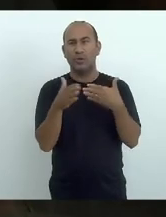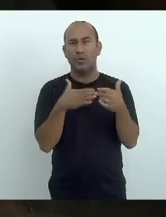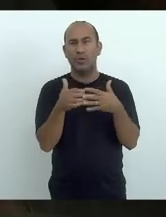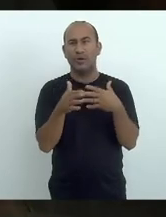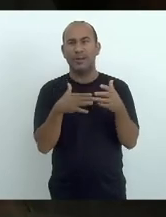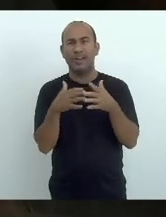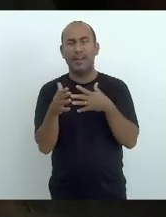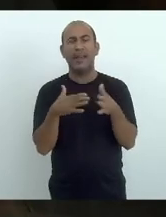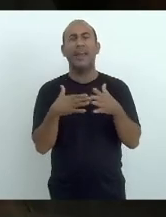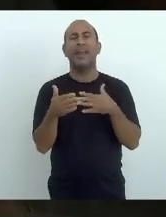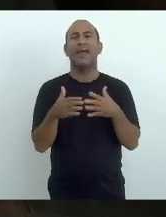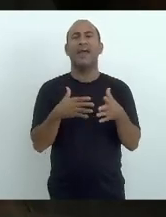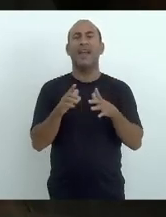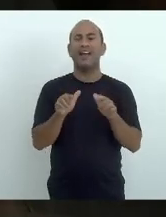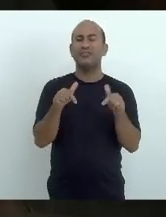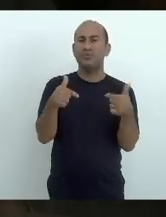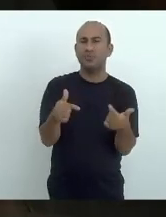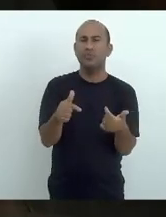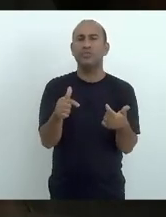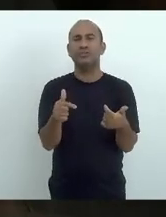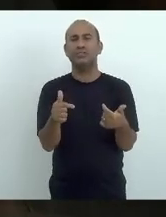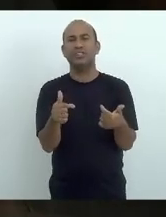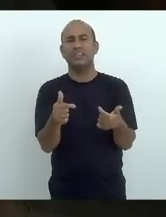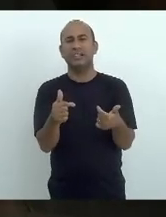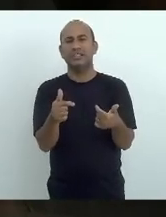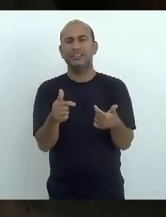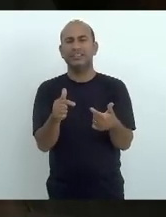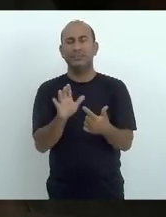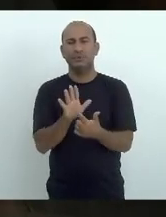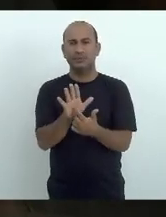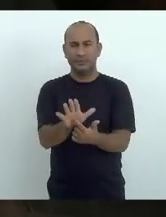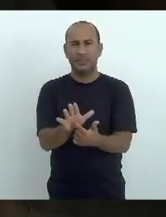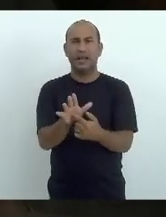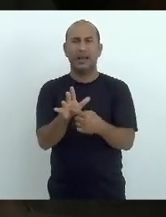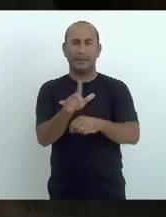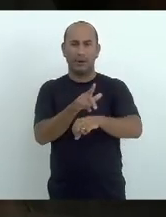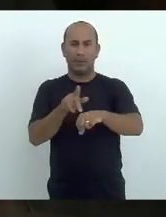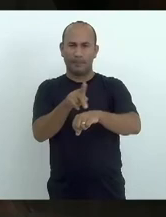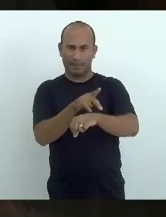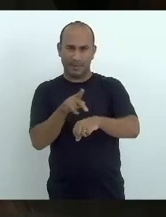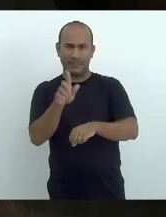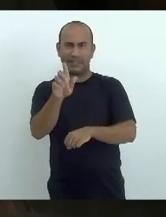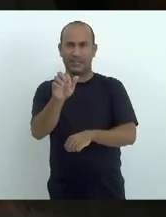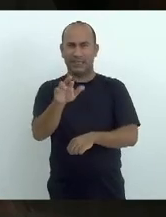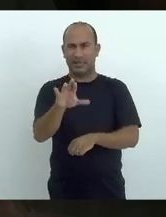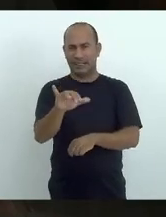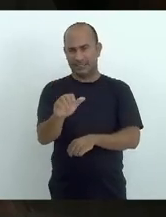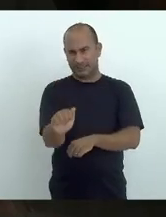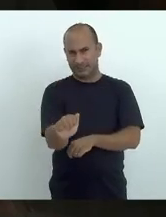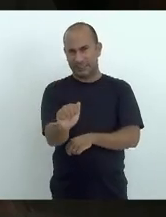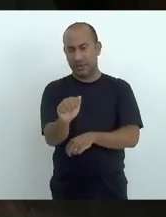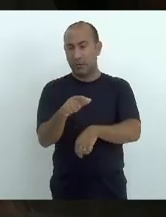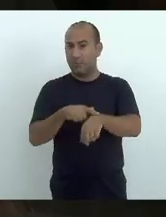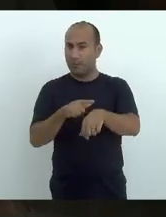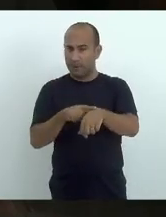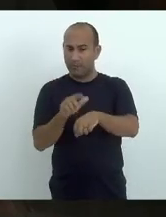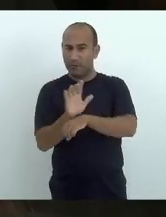em toda e qualquer proposta de renegociação apresentada pela Grécia. Num dado momento do filme, é